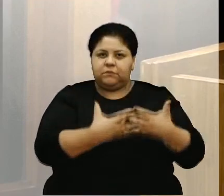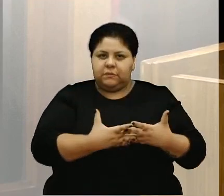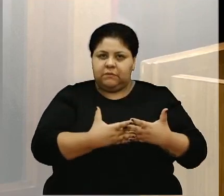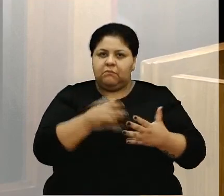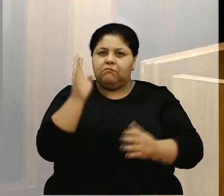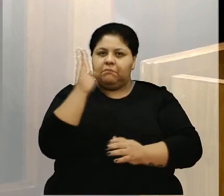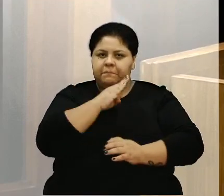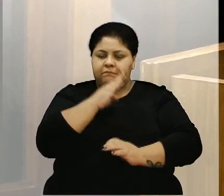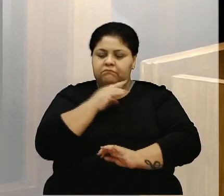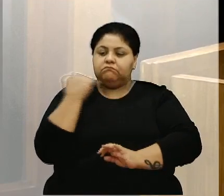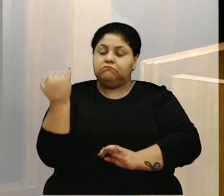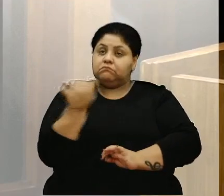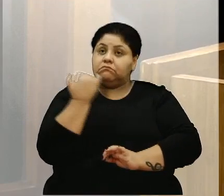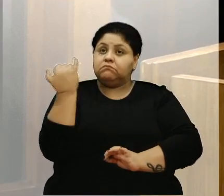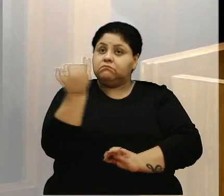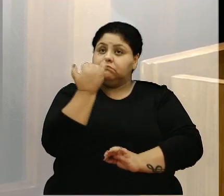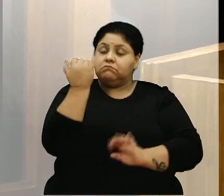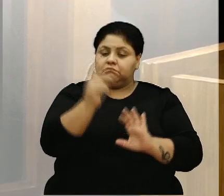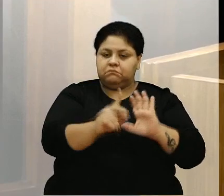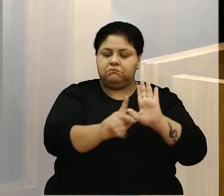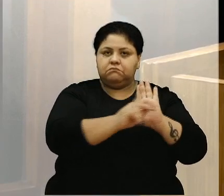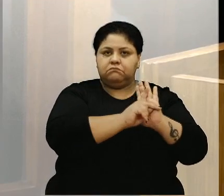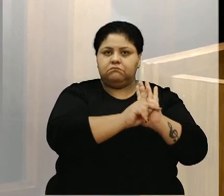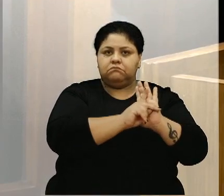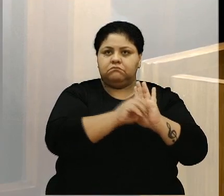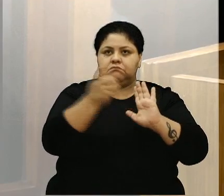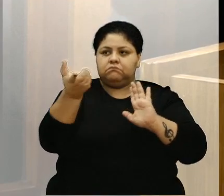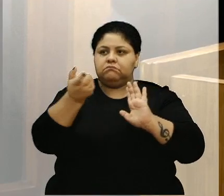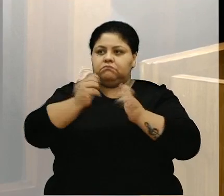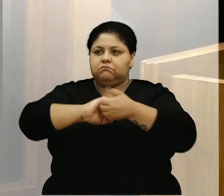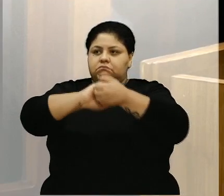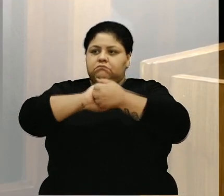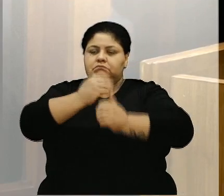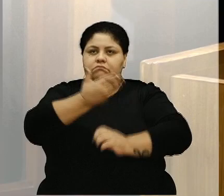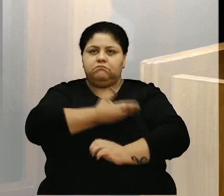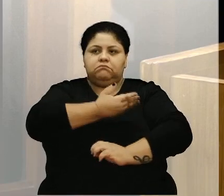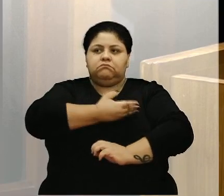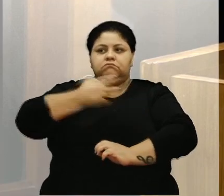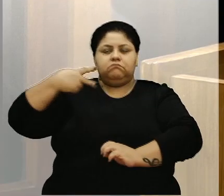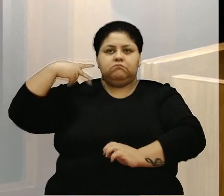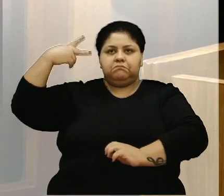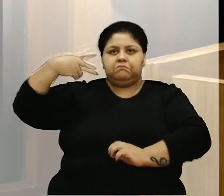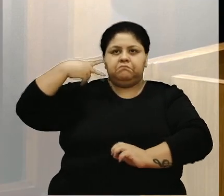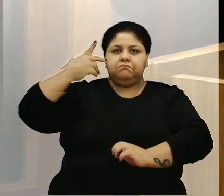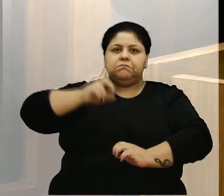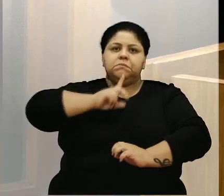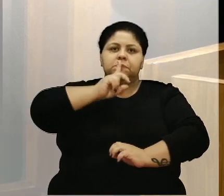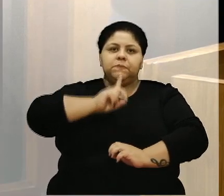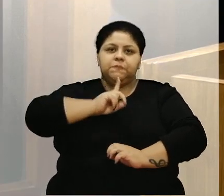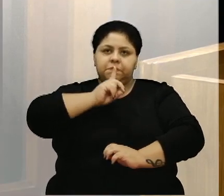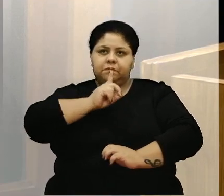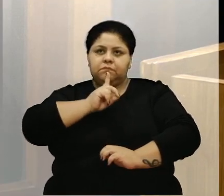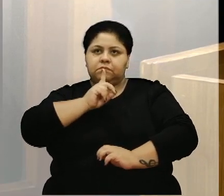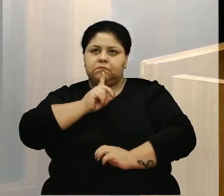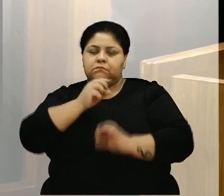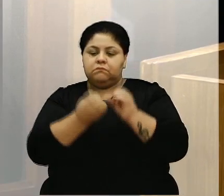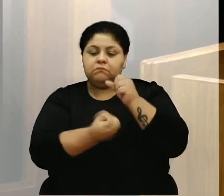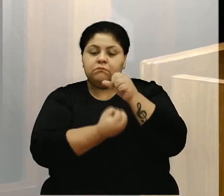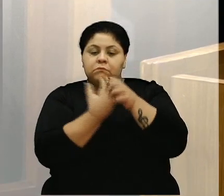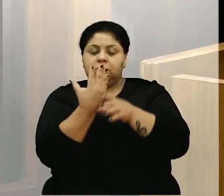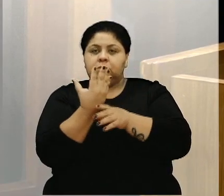a importância desse projeto. Quero cumprimentar o meu amigo vereador Alberto Meneguzzi, que